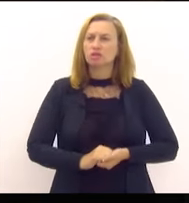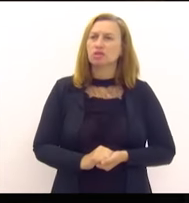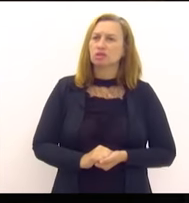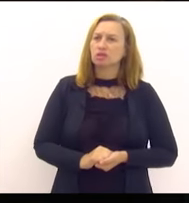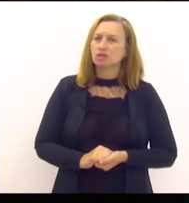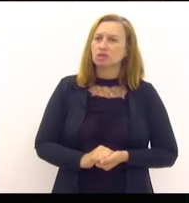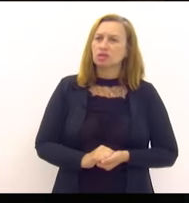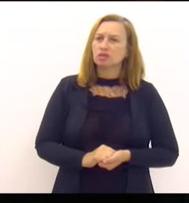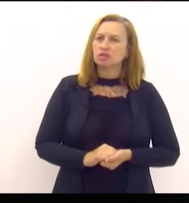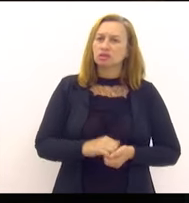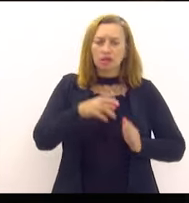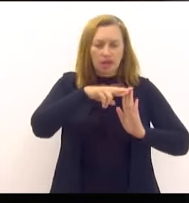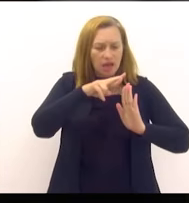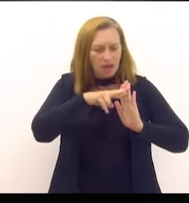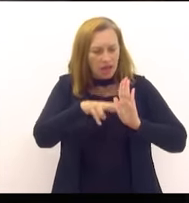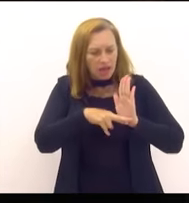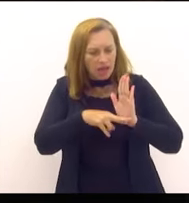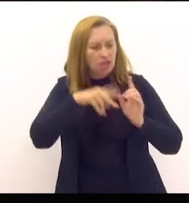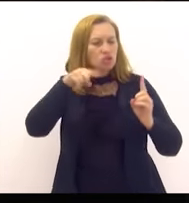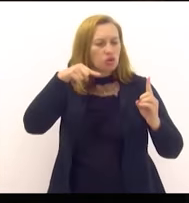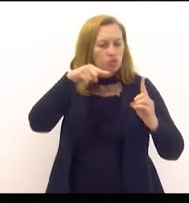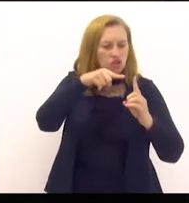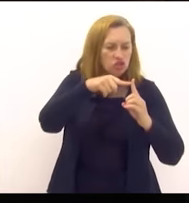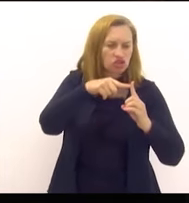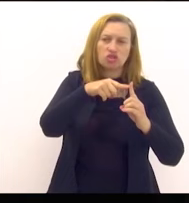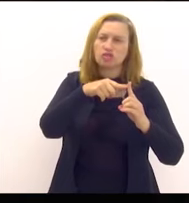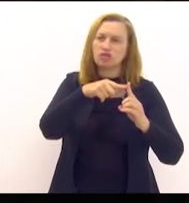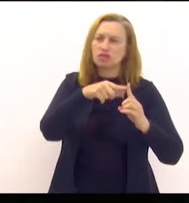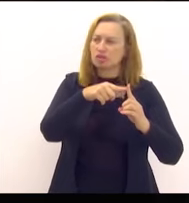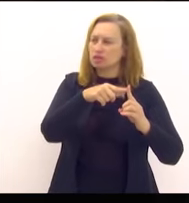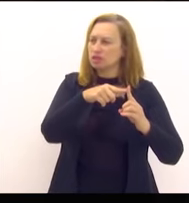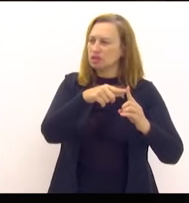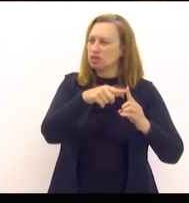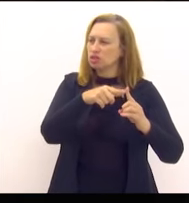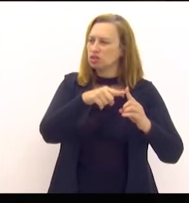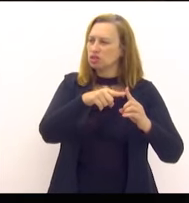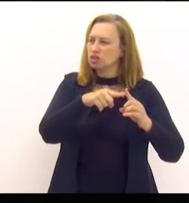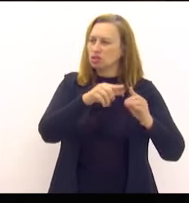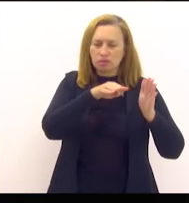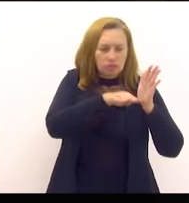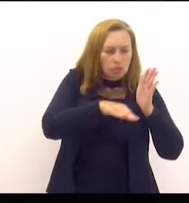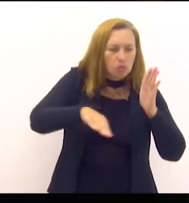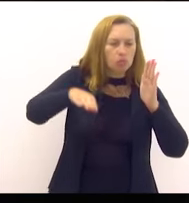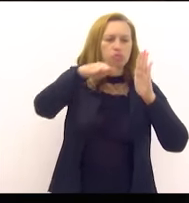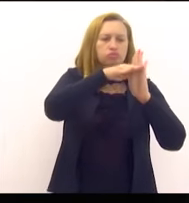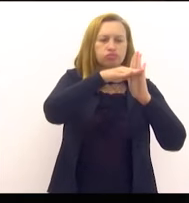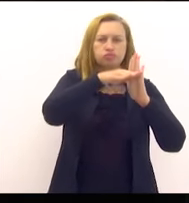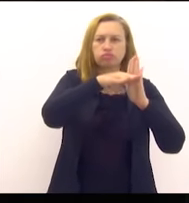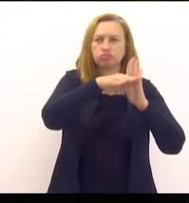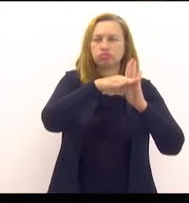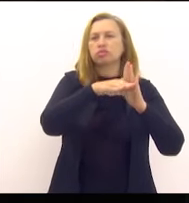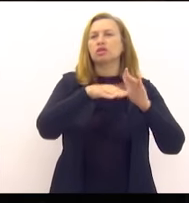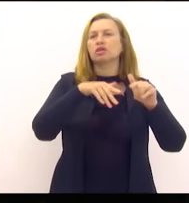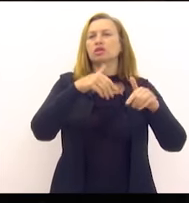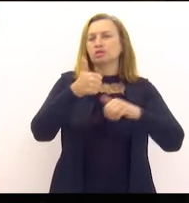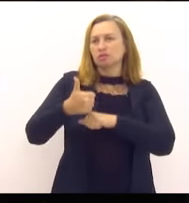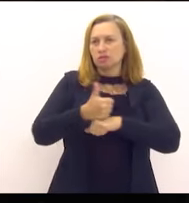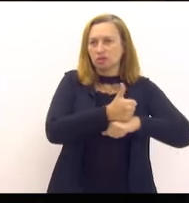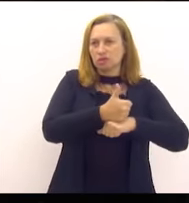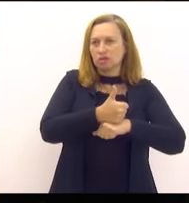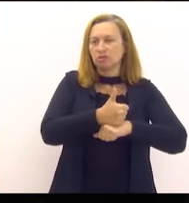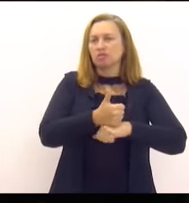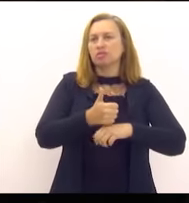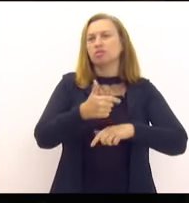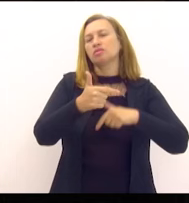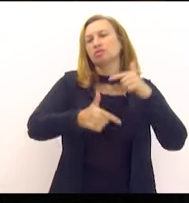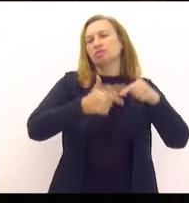critérios objetivos de promoção. O governo foi incapaz de, no debate da lei orgânica,